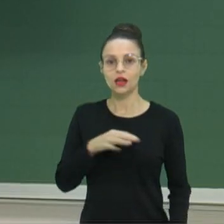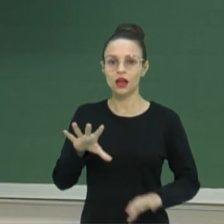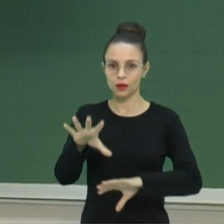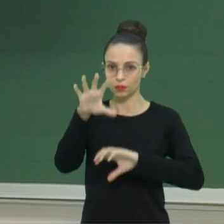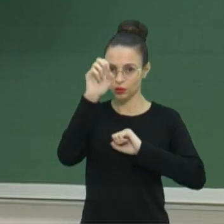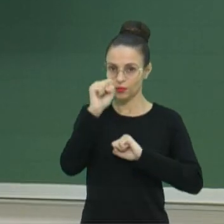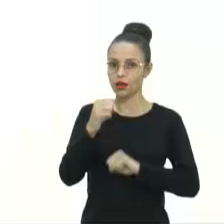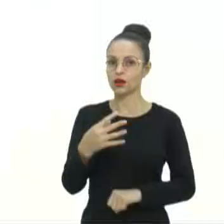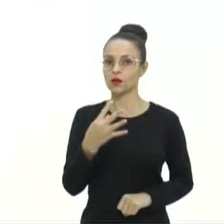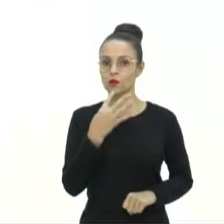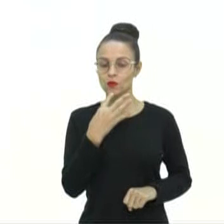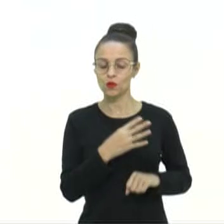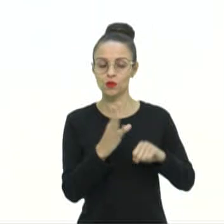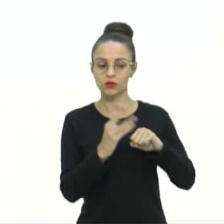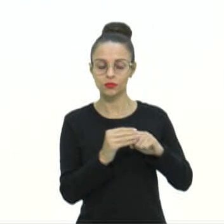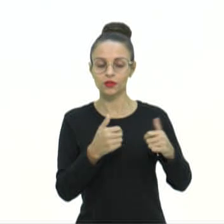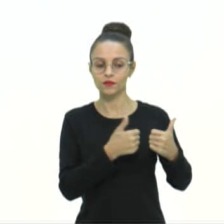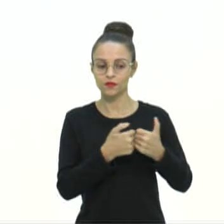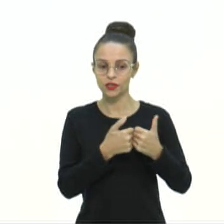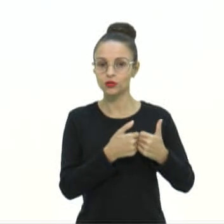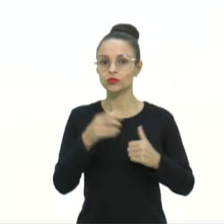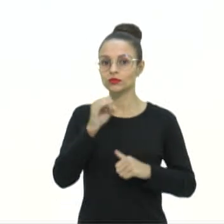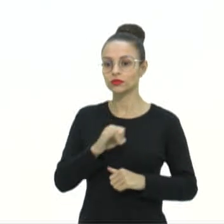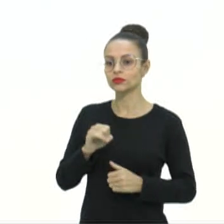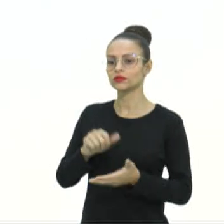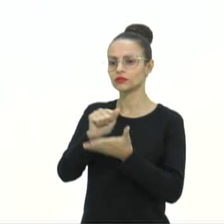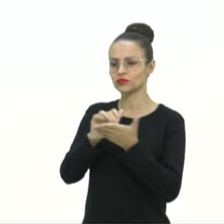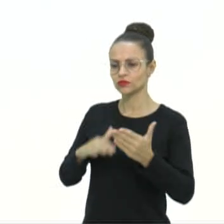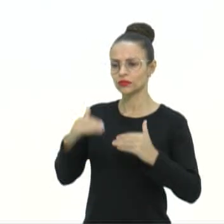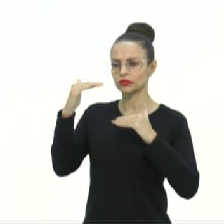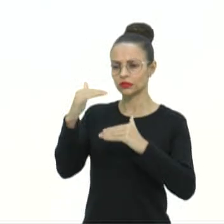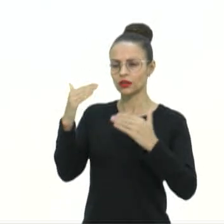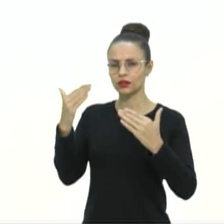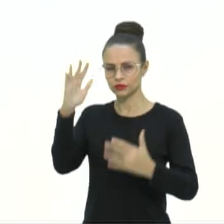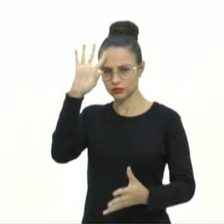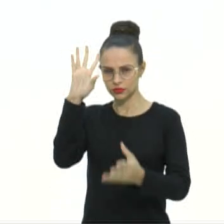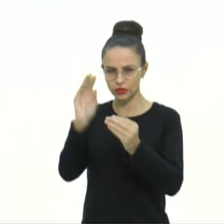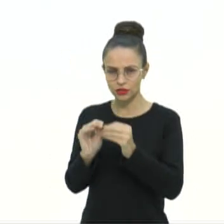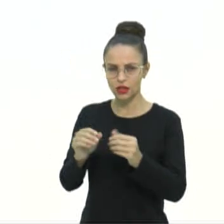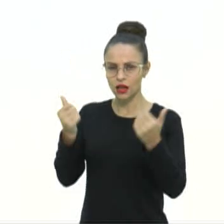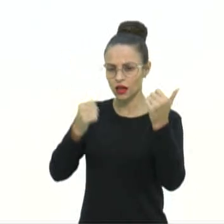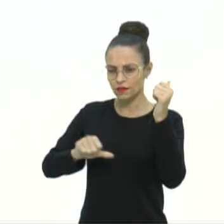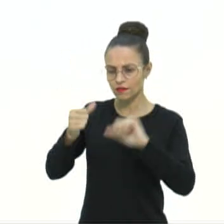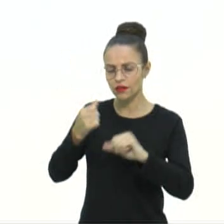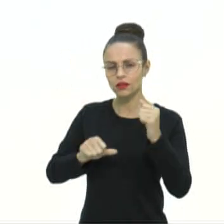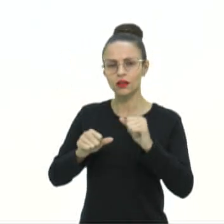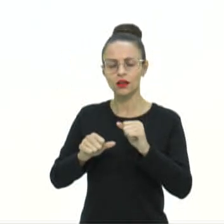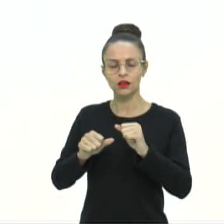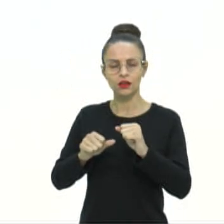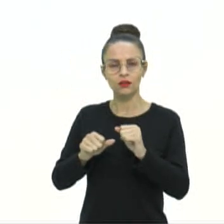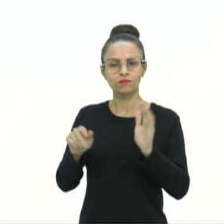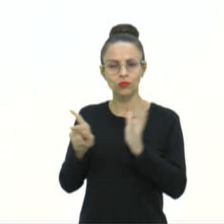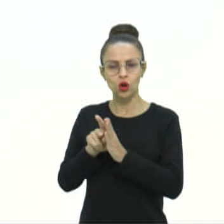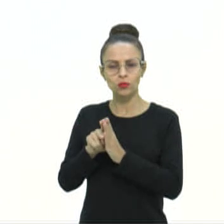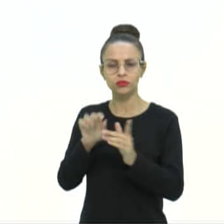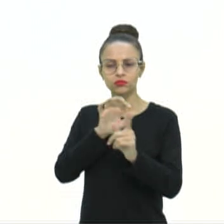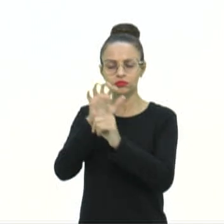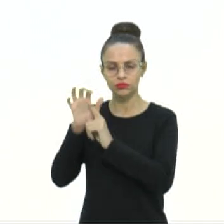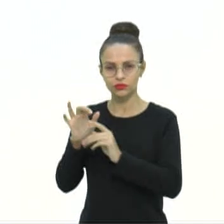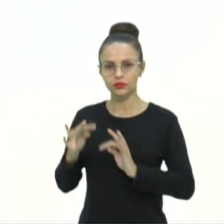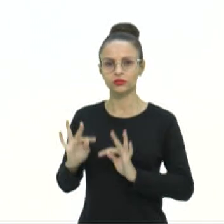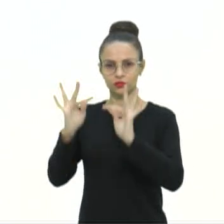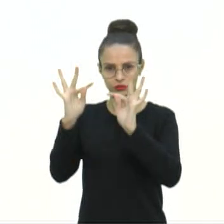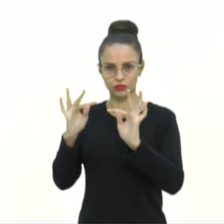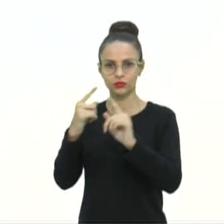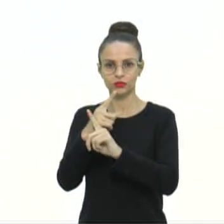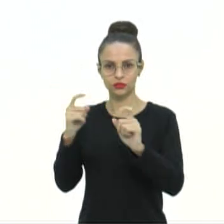de conhecimentos de física para, em situações de problemas, interpretar, avaliar ou planejar intervenções científicas e tecnológicas, certo?